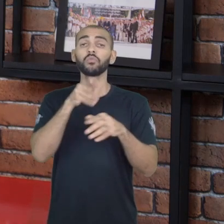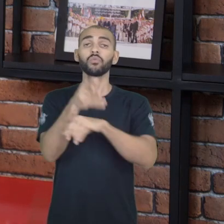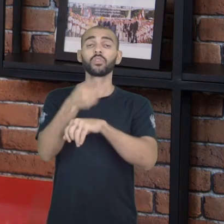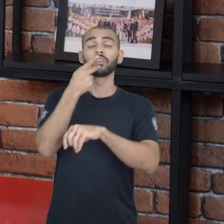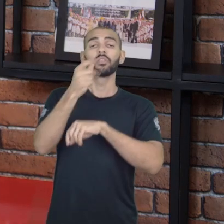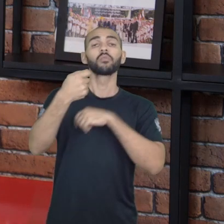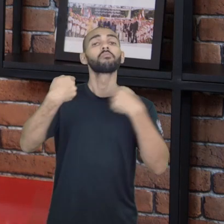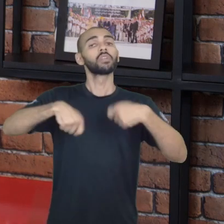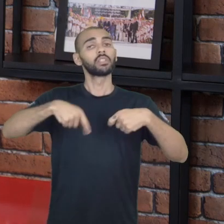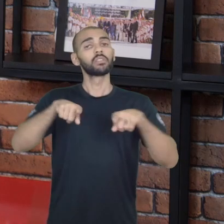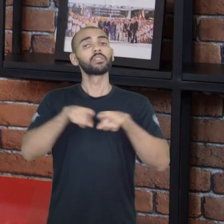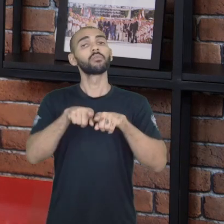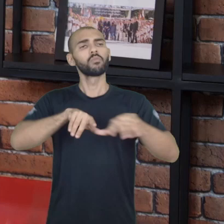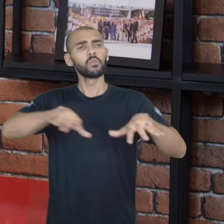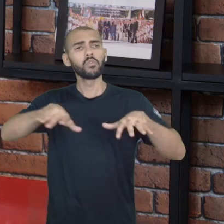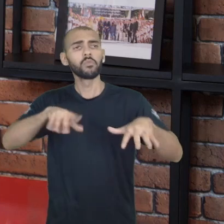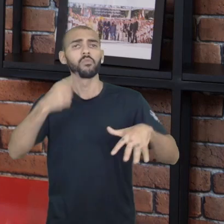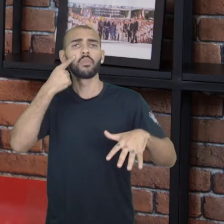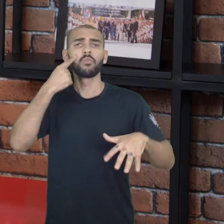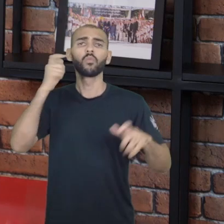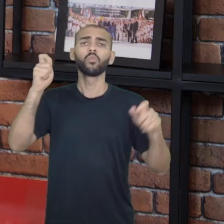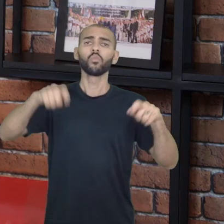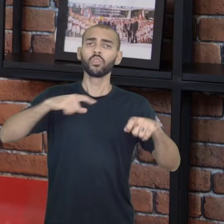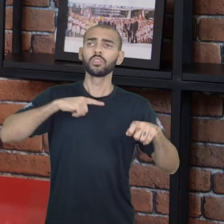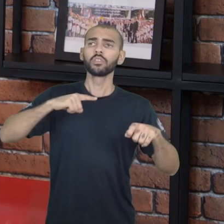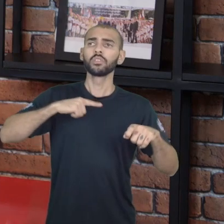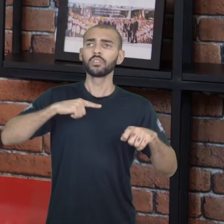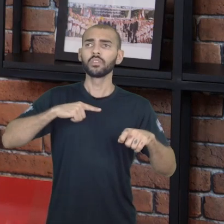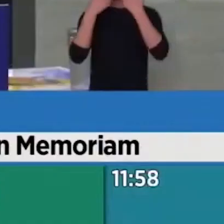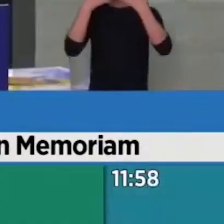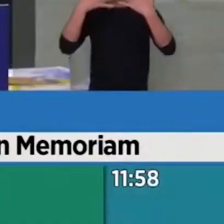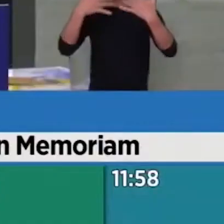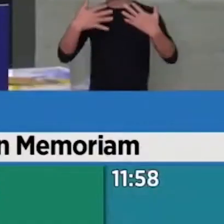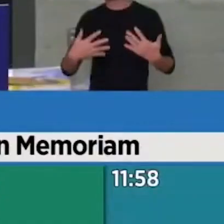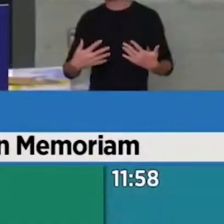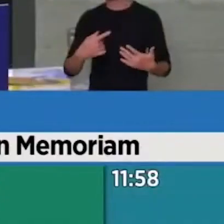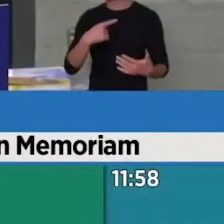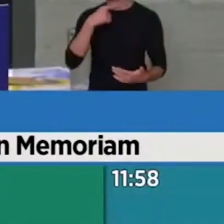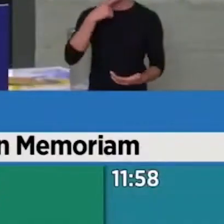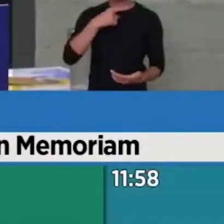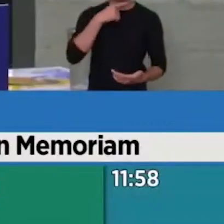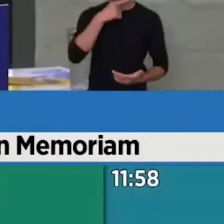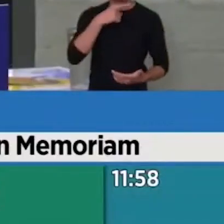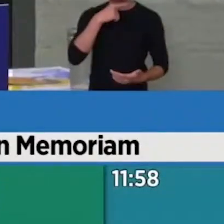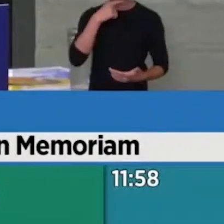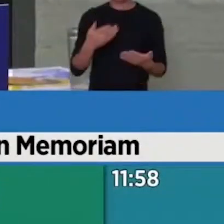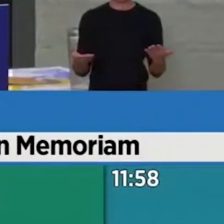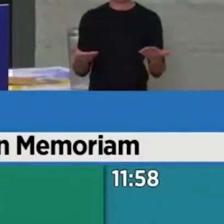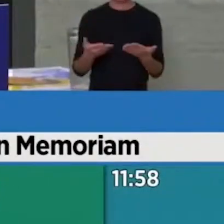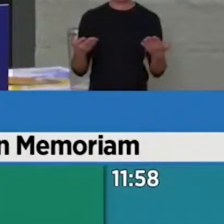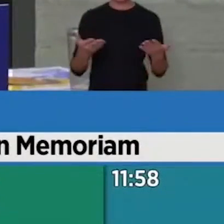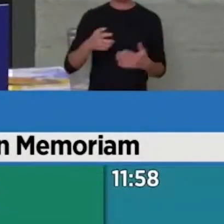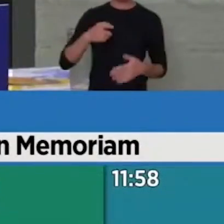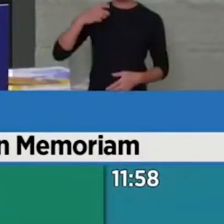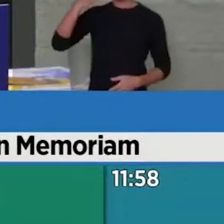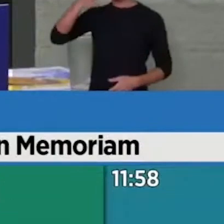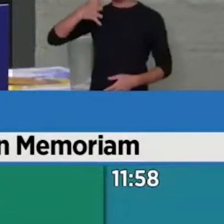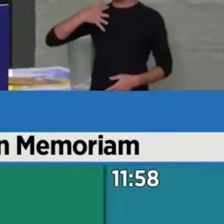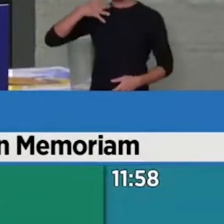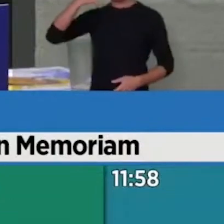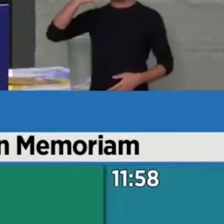a mobilização para a condenação dos culpados pelo crime. Hoje eu não sei fazer um grande